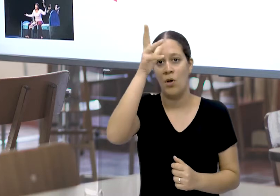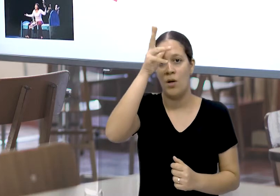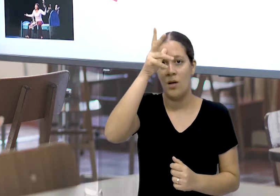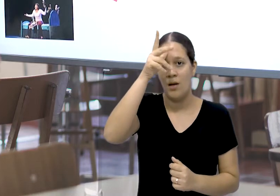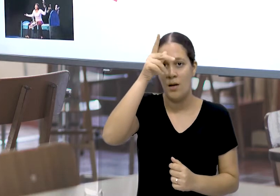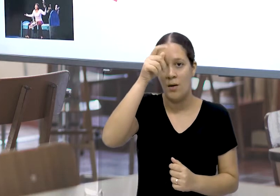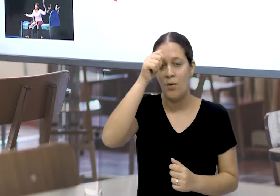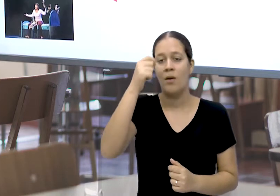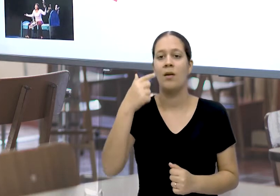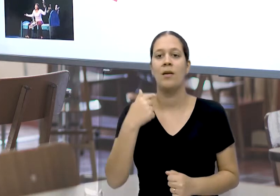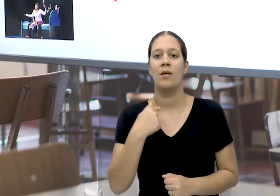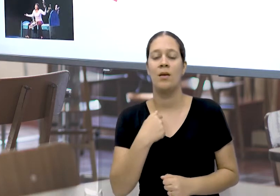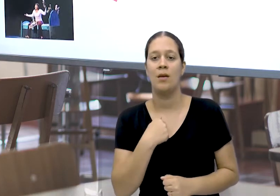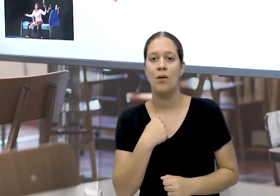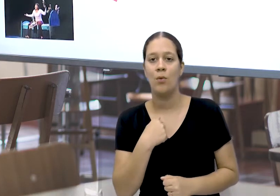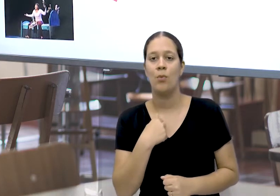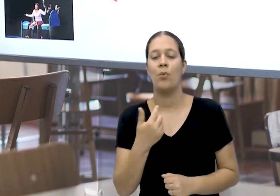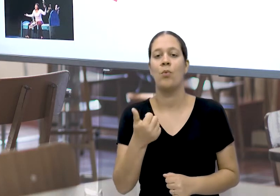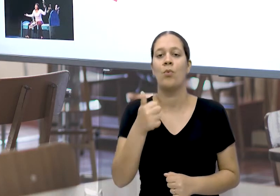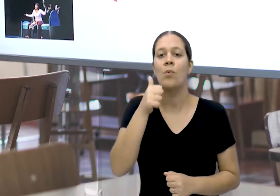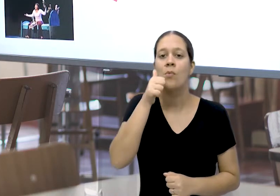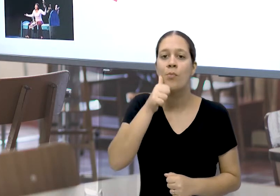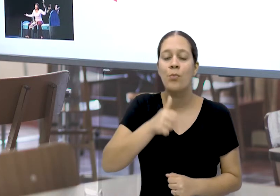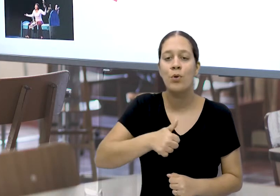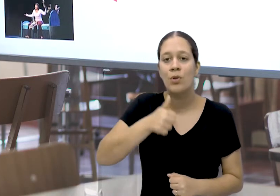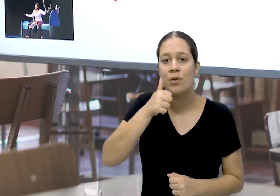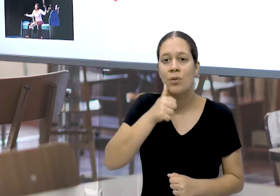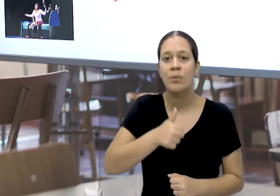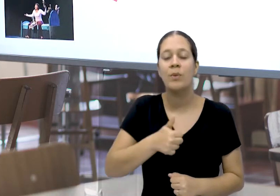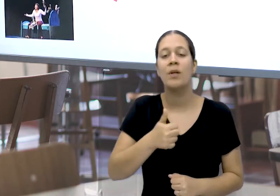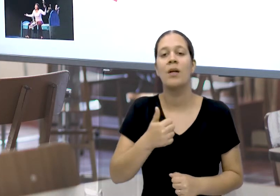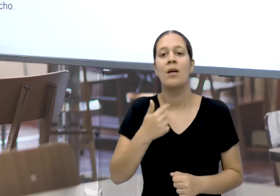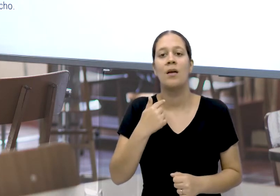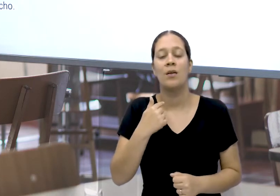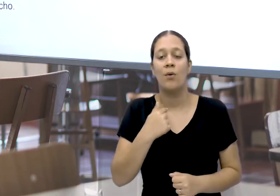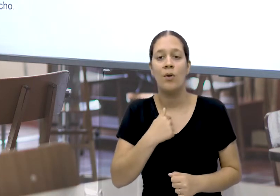a personagem que o autor, que a autora criou.